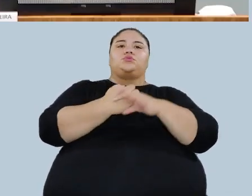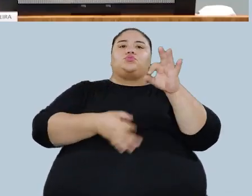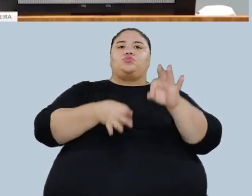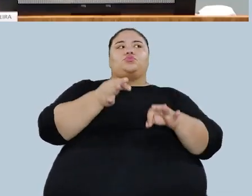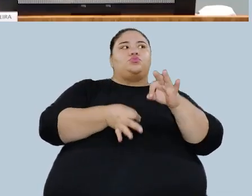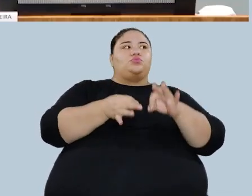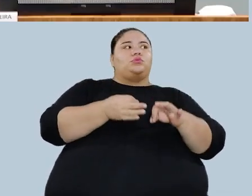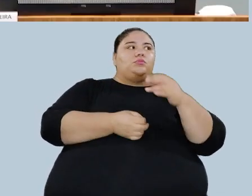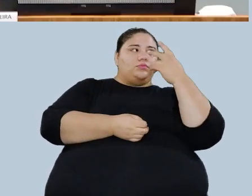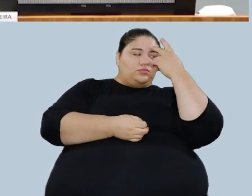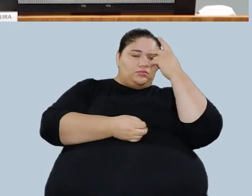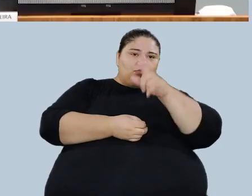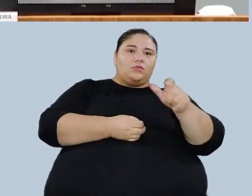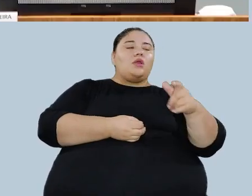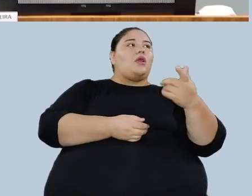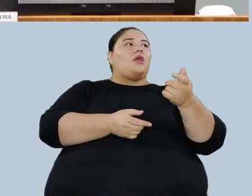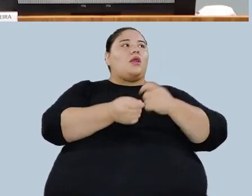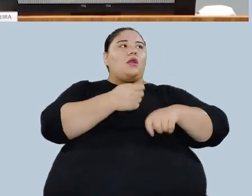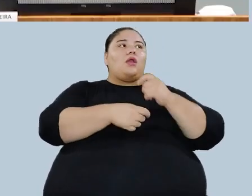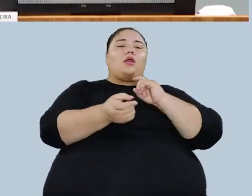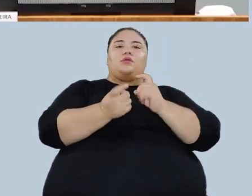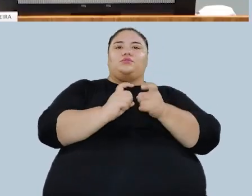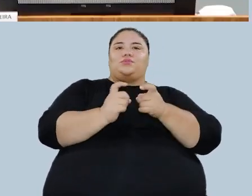jurídica para as administradoras